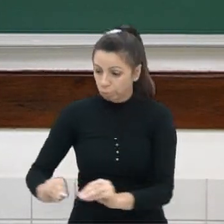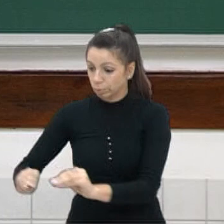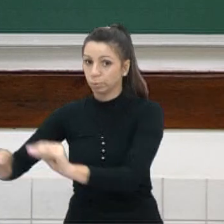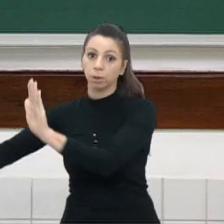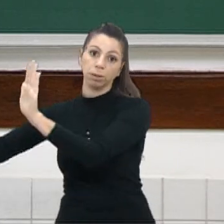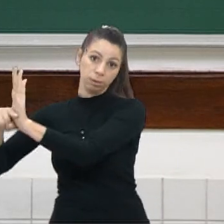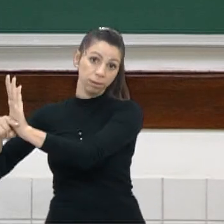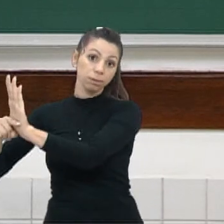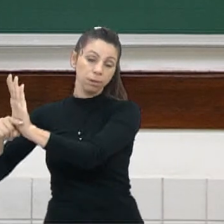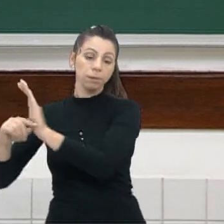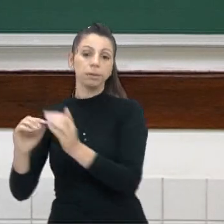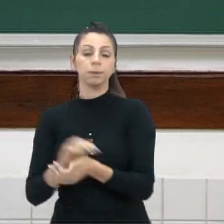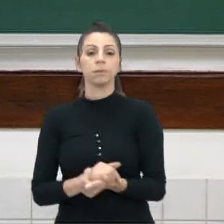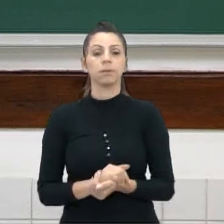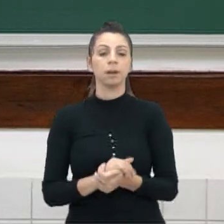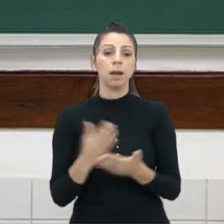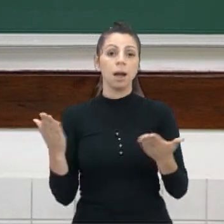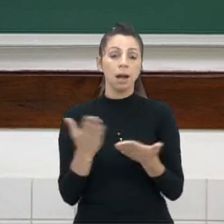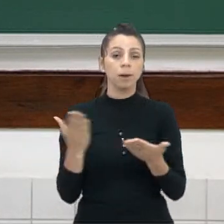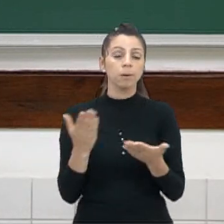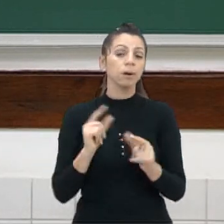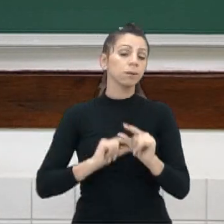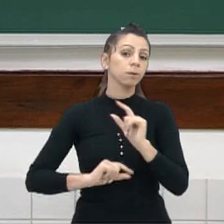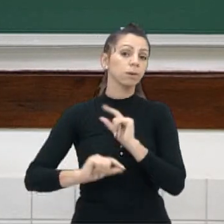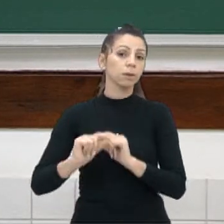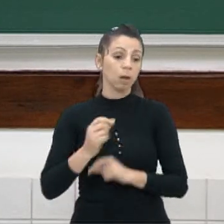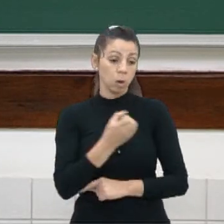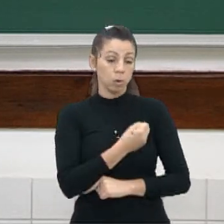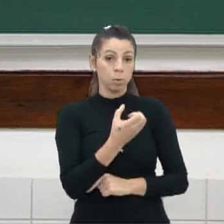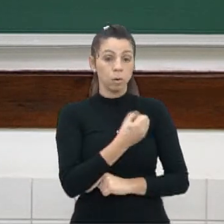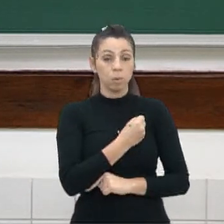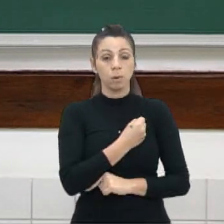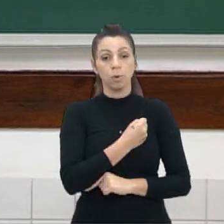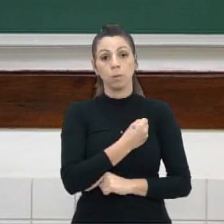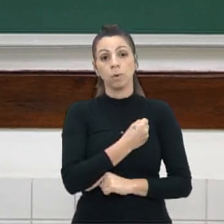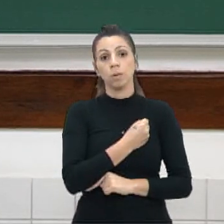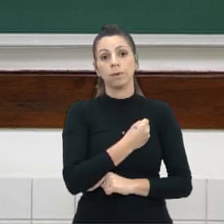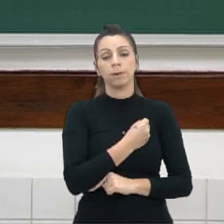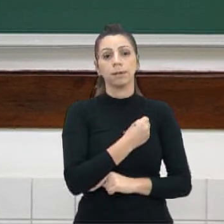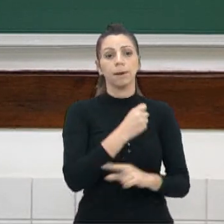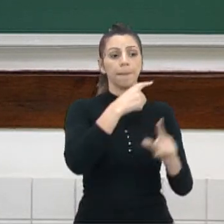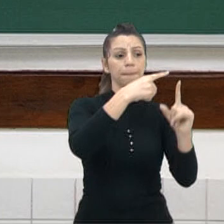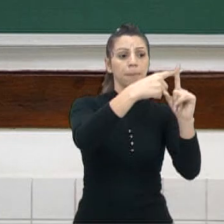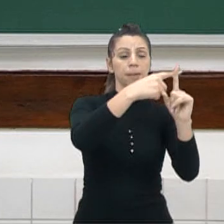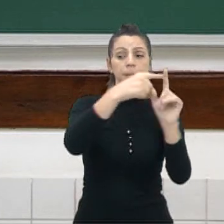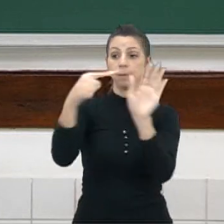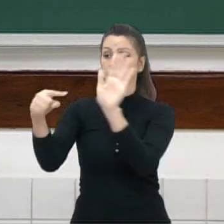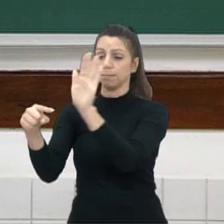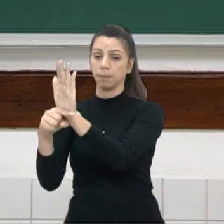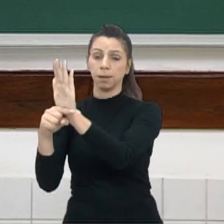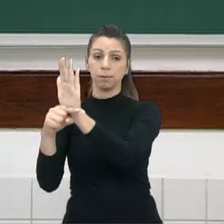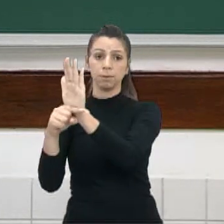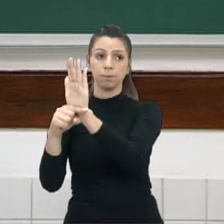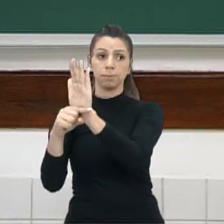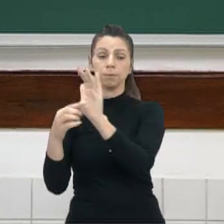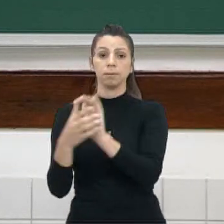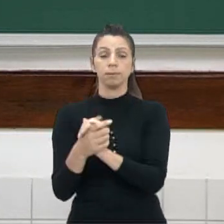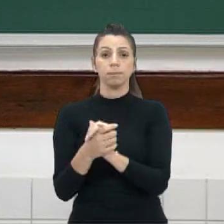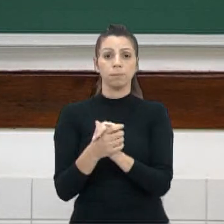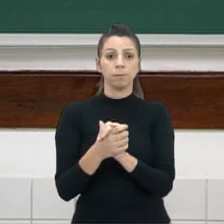negativo. Agora, se você somar dois números com sinais diferentes, você vai ter que olhar para os módulos. Ou seja, o valor